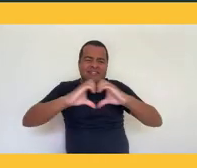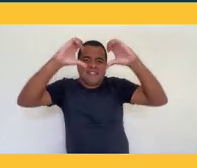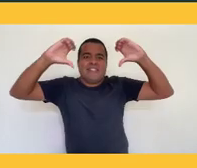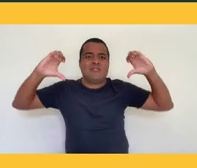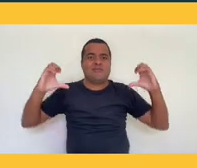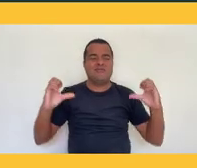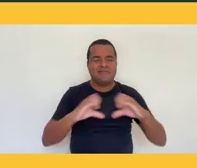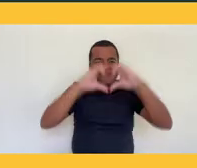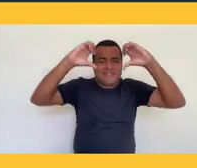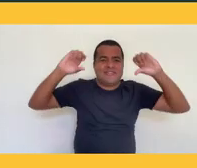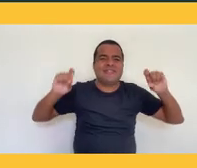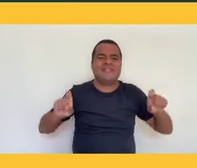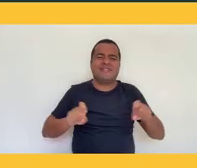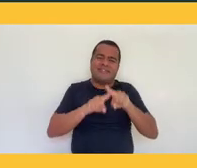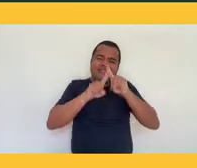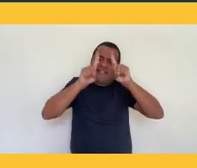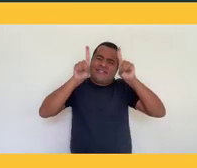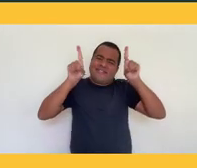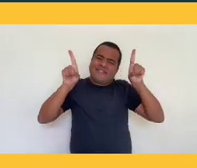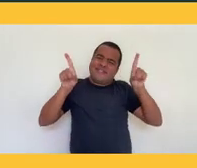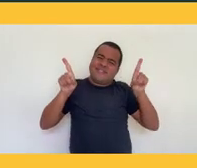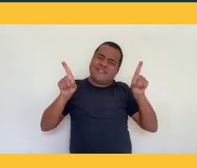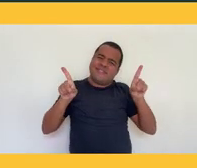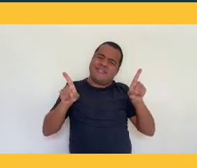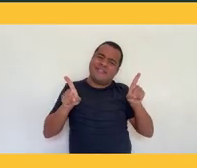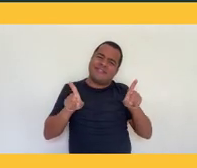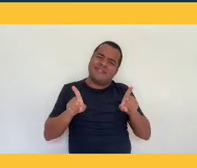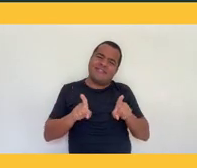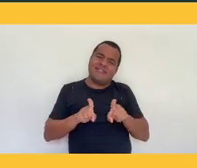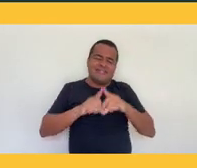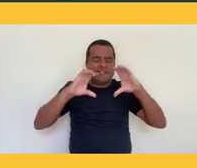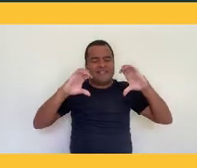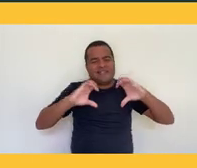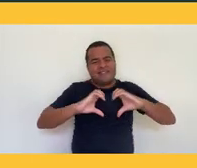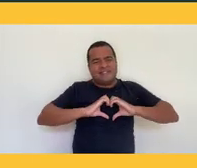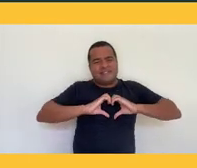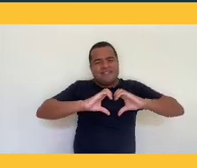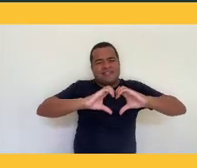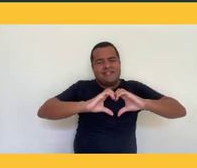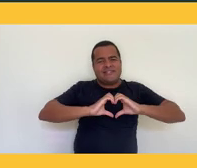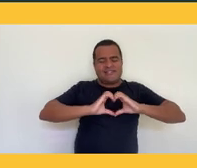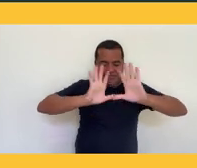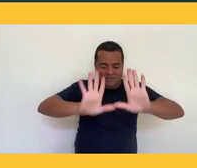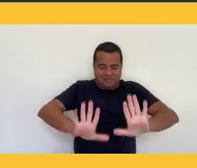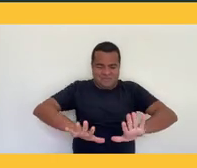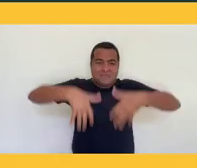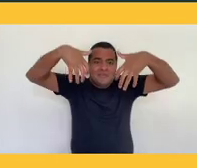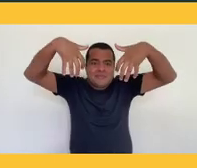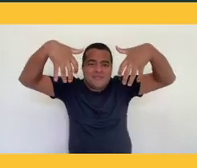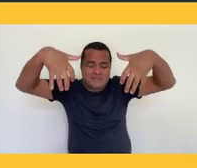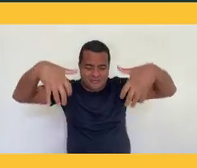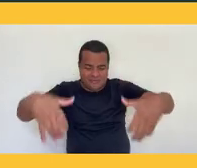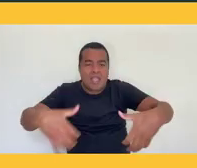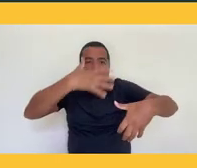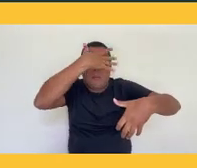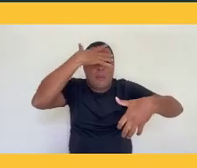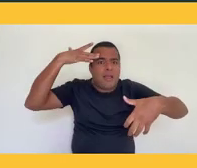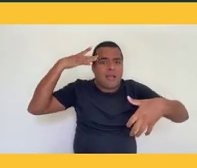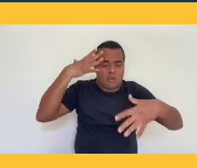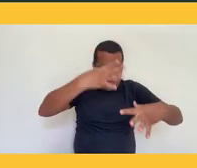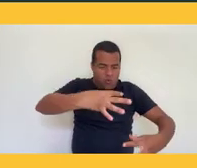o meu amor. Cabe em três vidas inteiras. Cabe